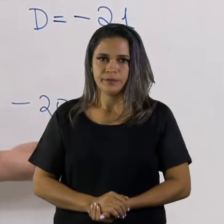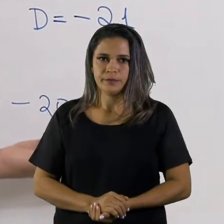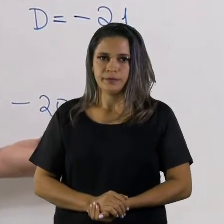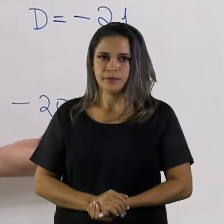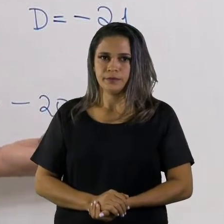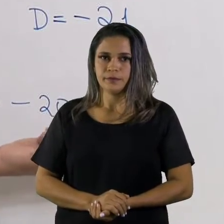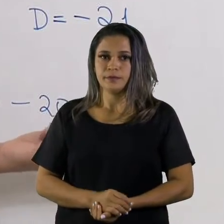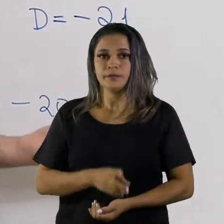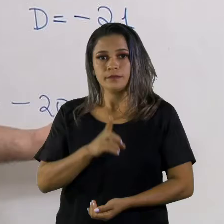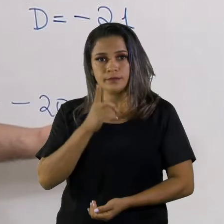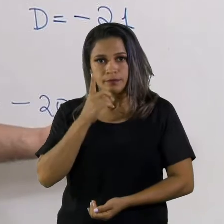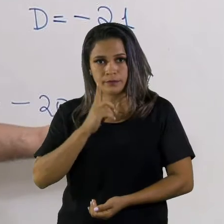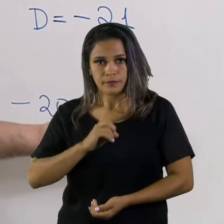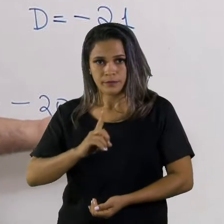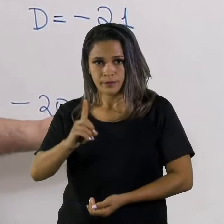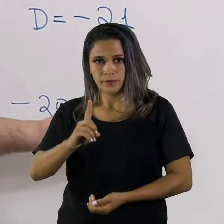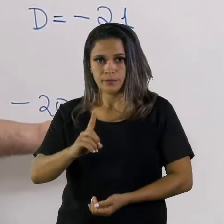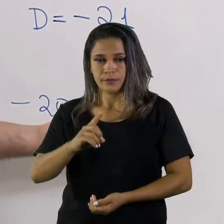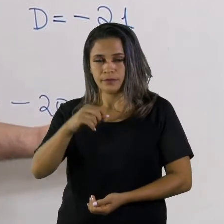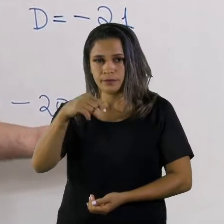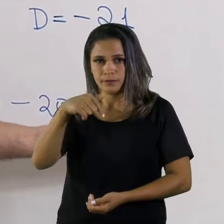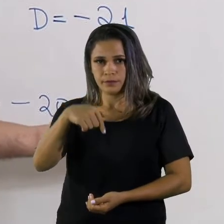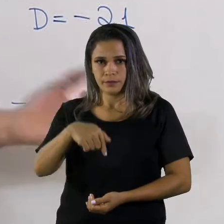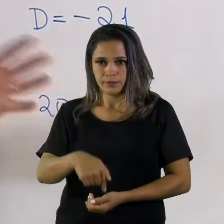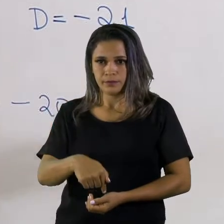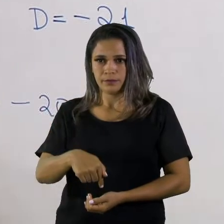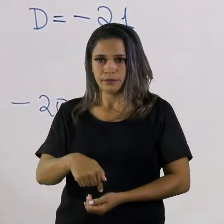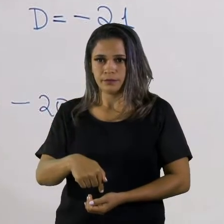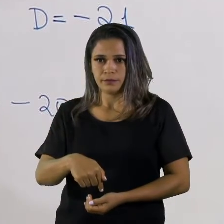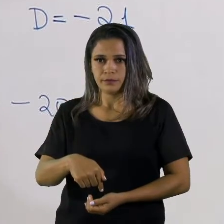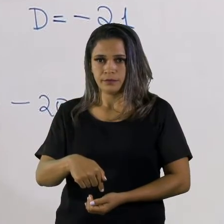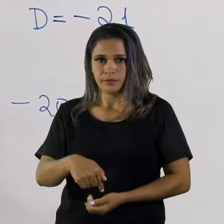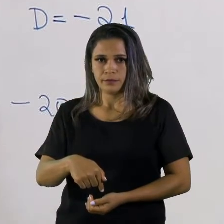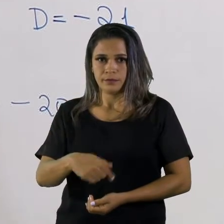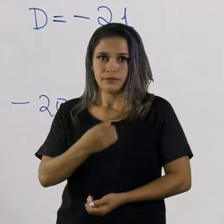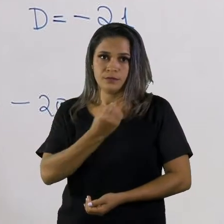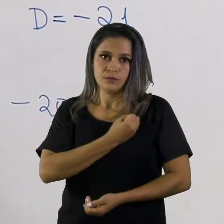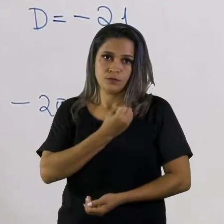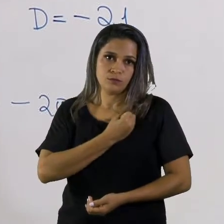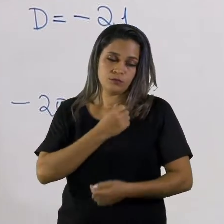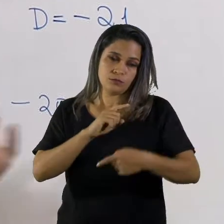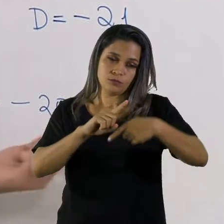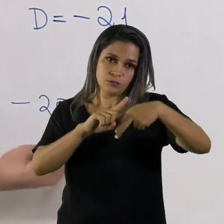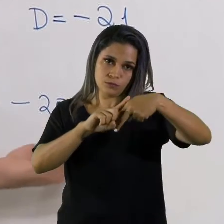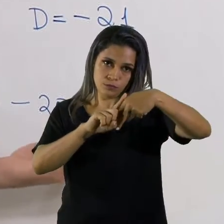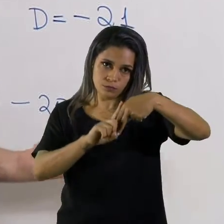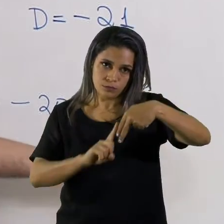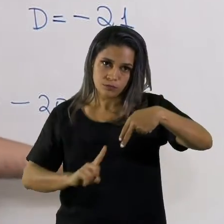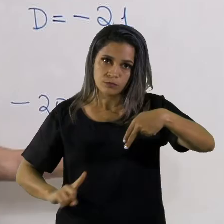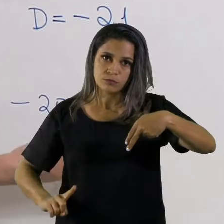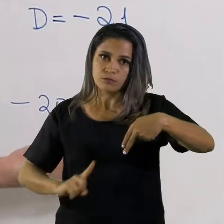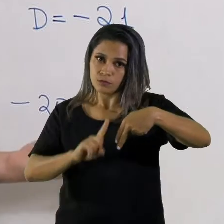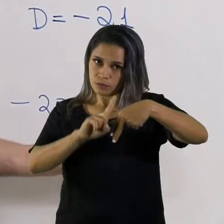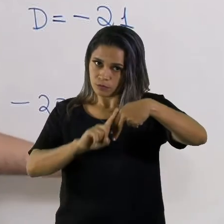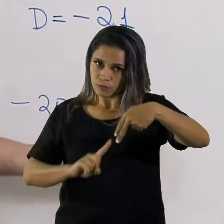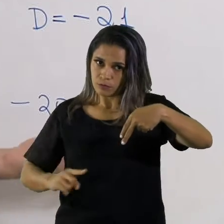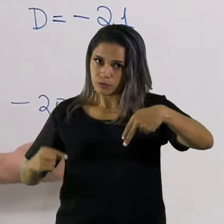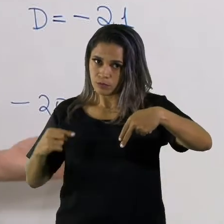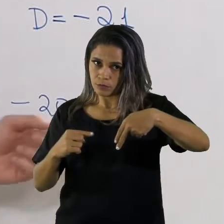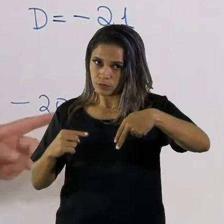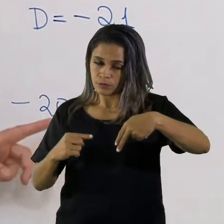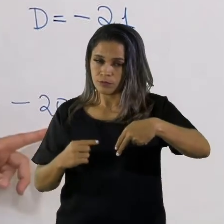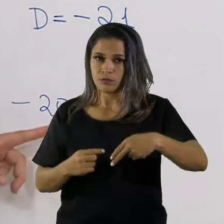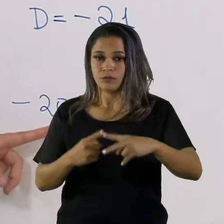Esse D e esse Q são números inteiros, certo? Quando eu multiplico esses dois números,